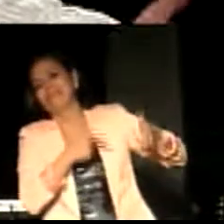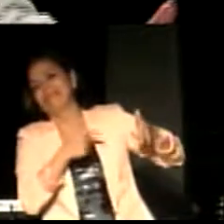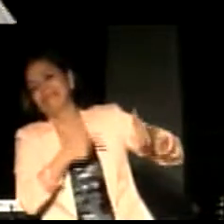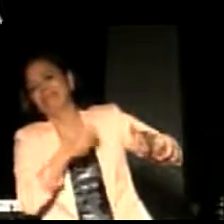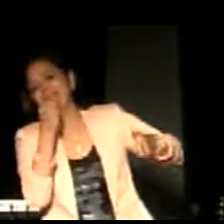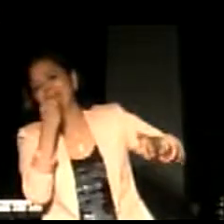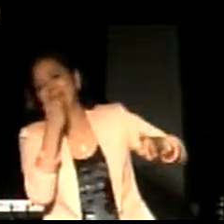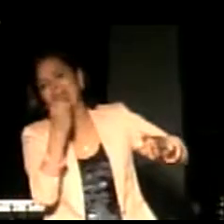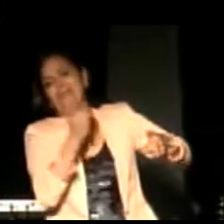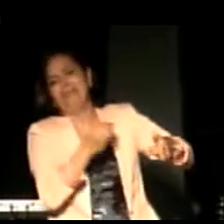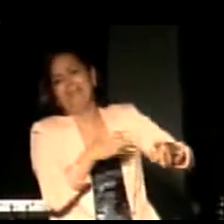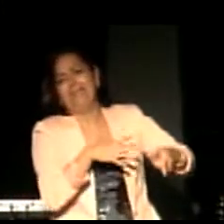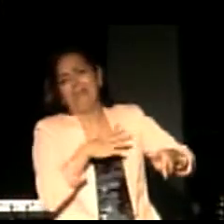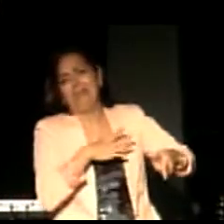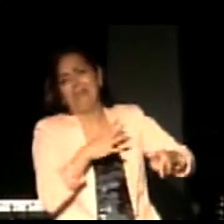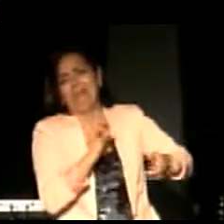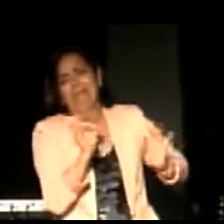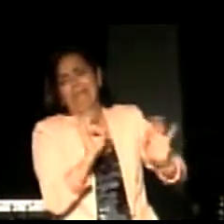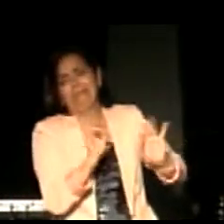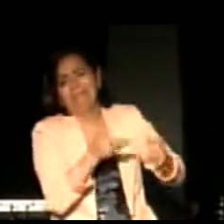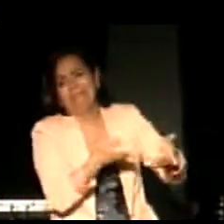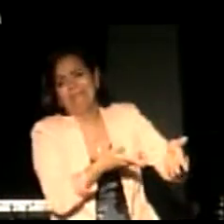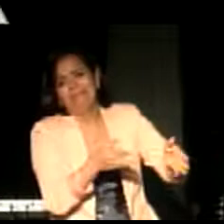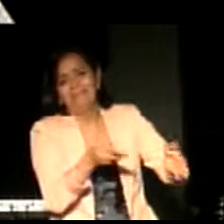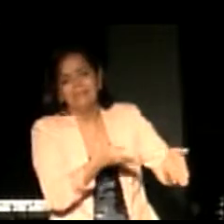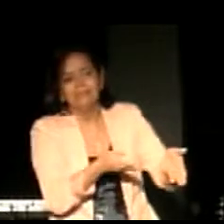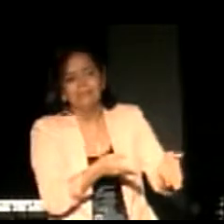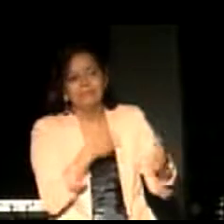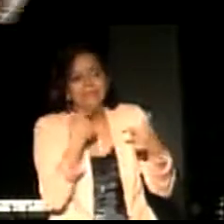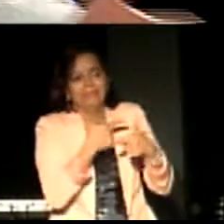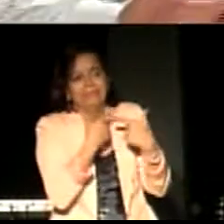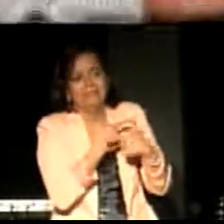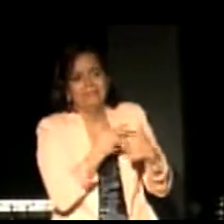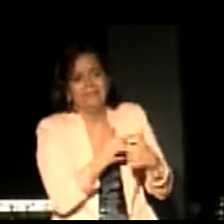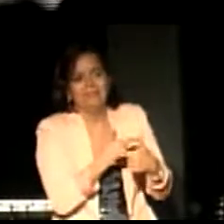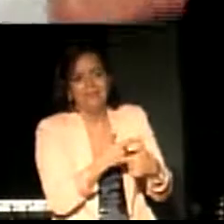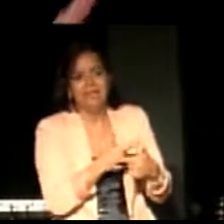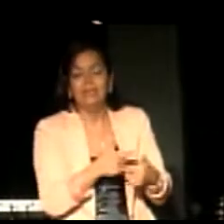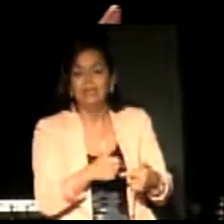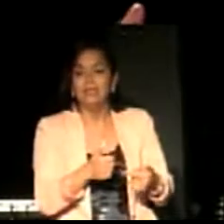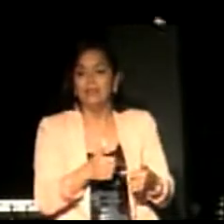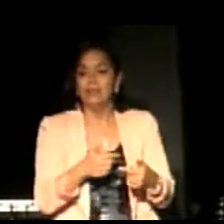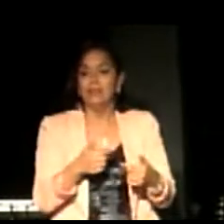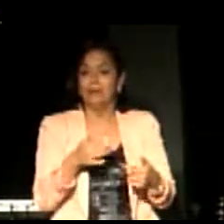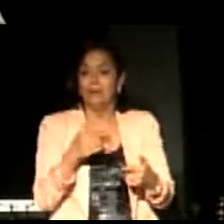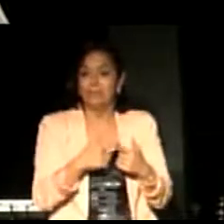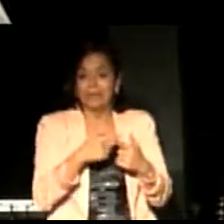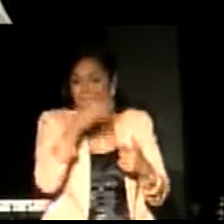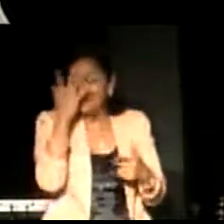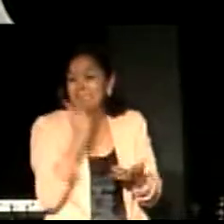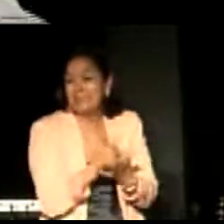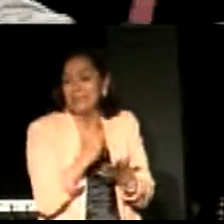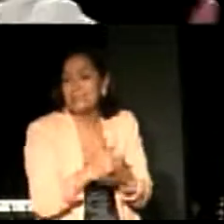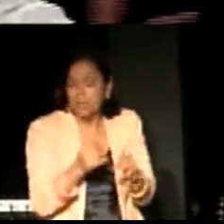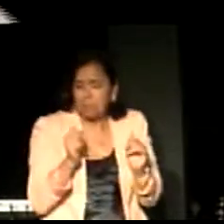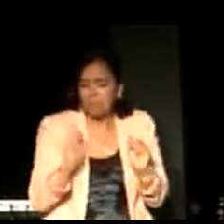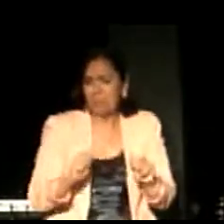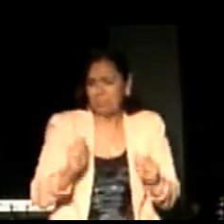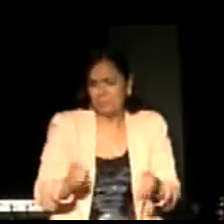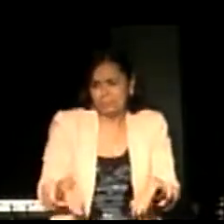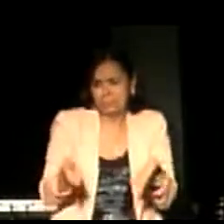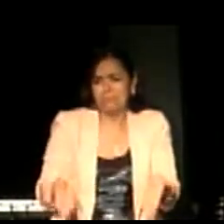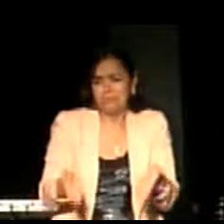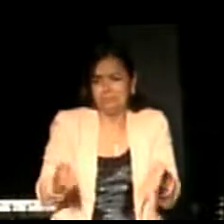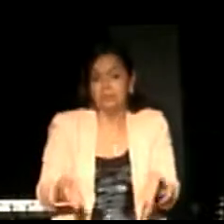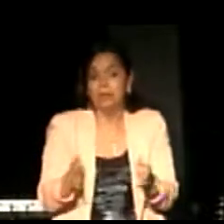de fracos e de covardes, quando eu abrir mão dos meus direitos por causa do